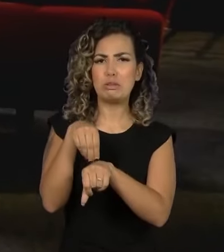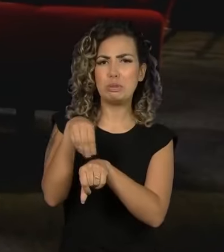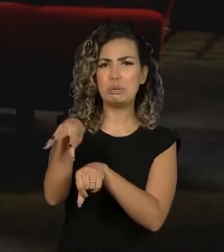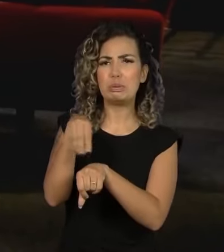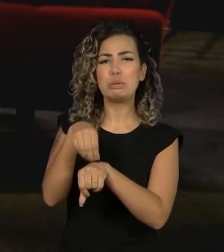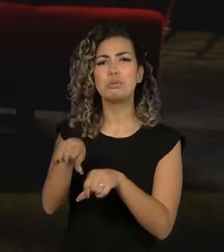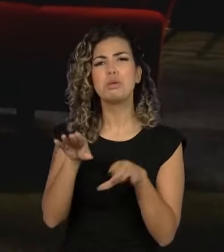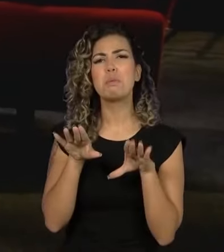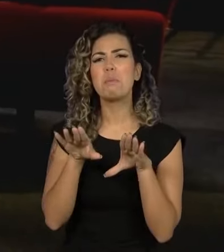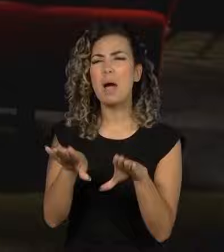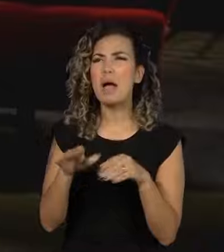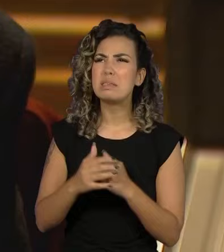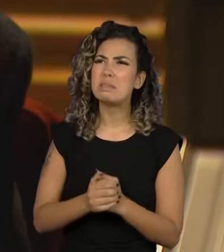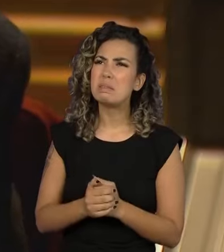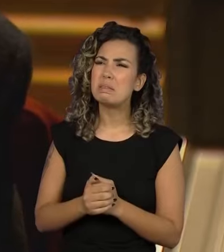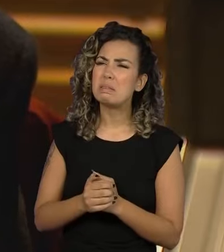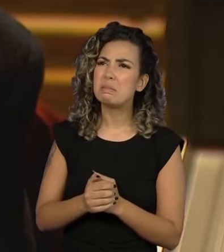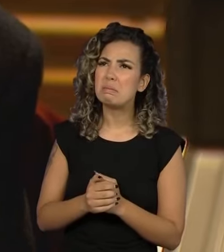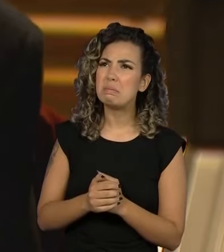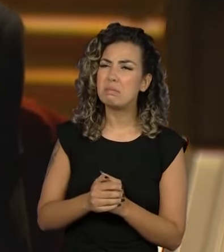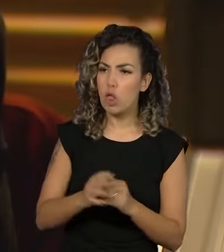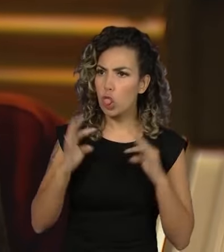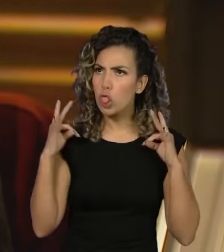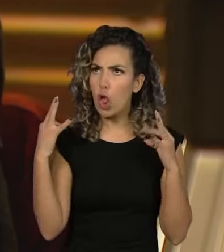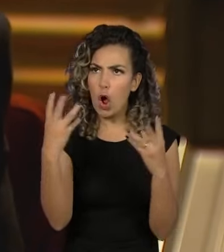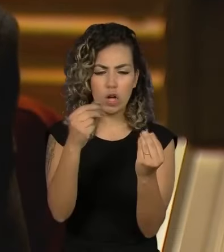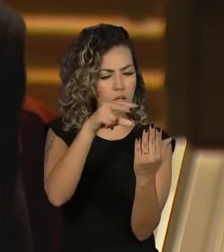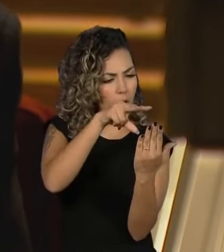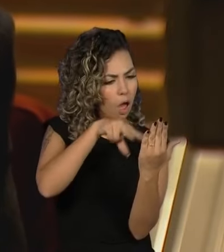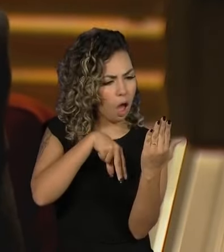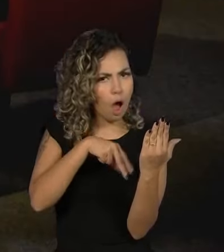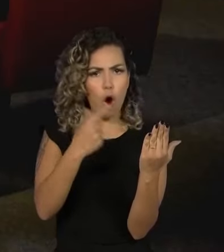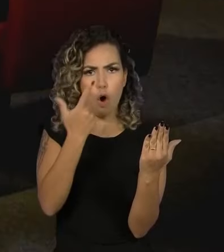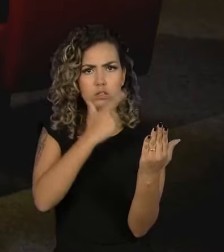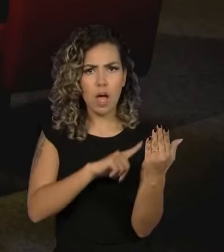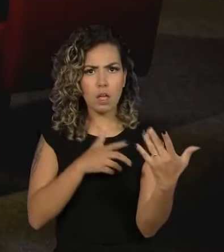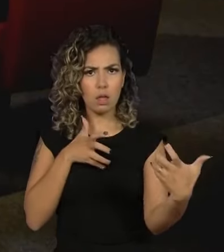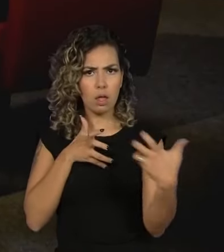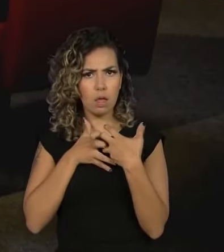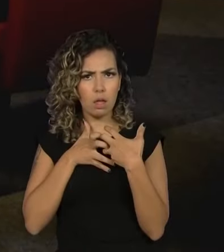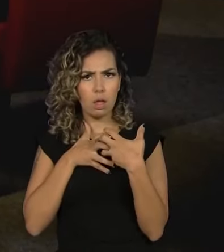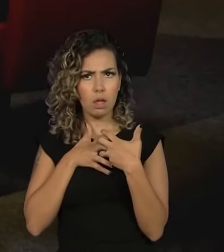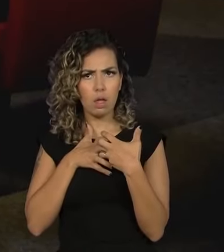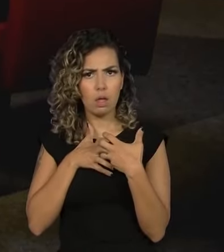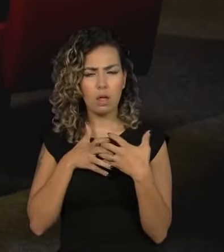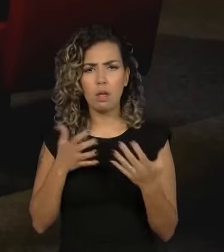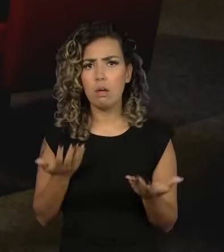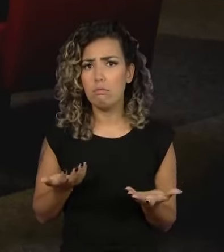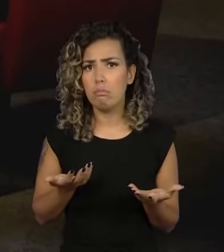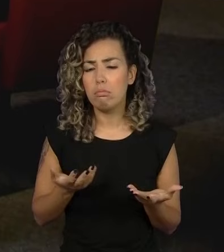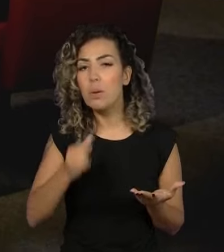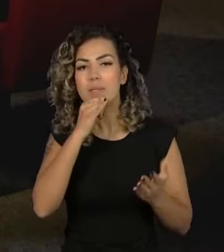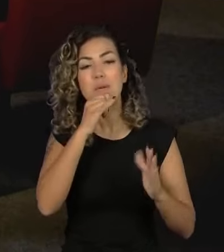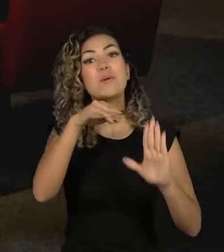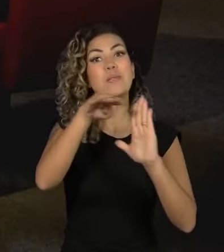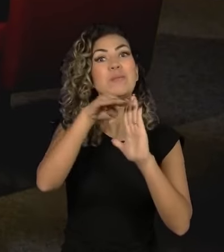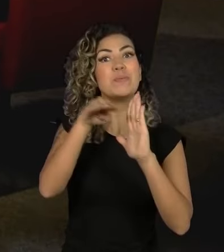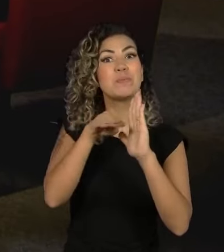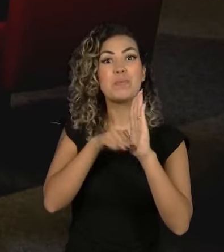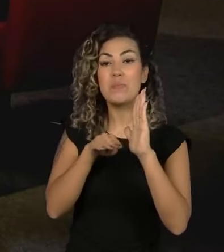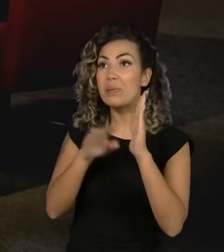que funcione para qualquer um porque essa é a ideia né seguiu as 10 lições é